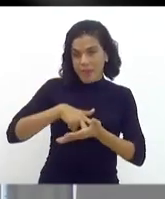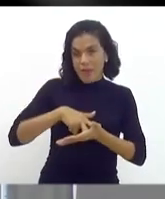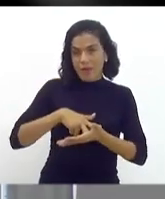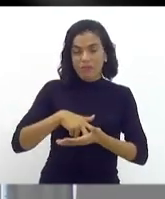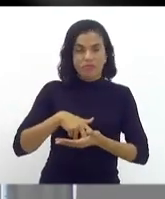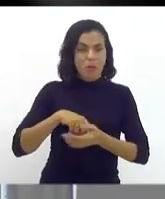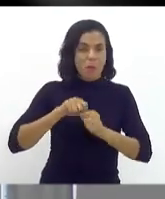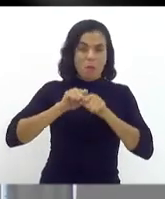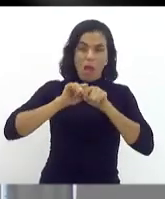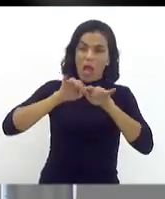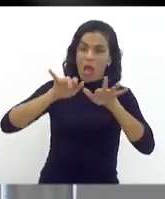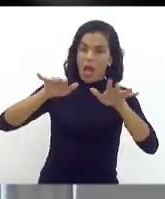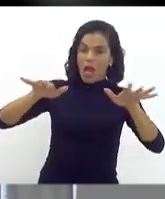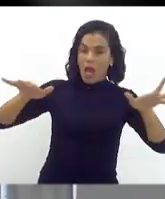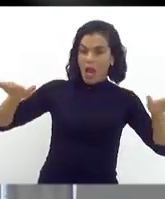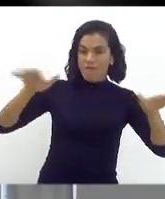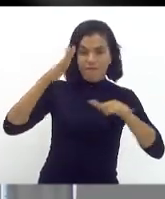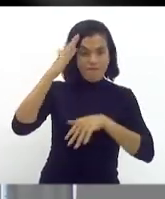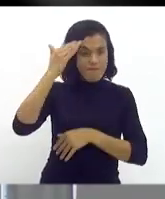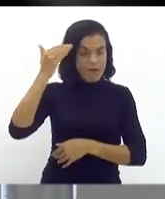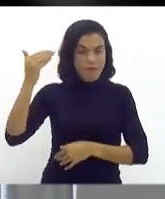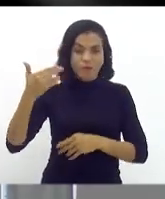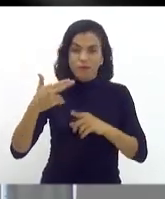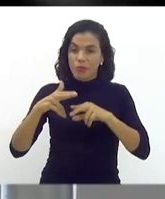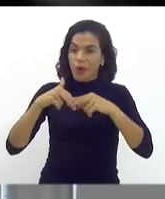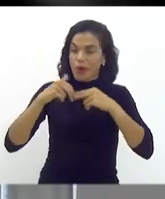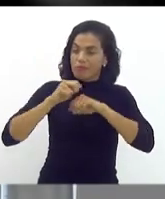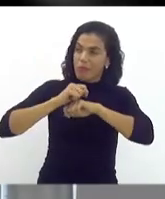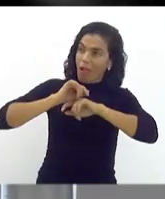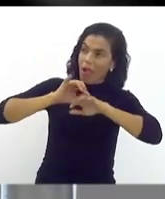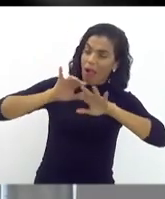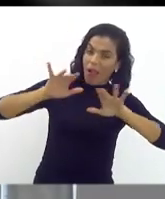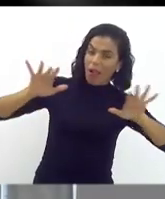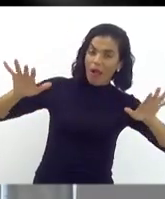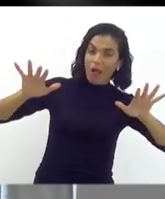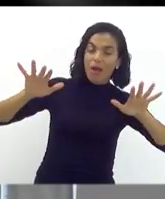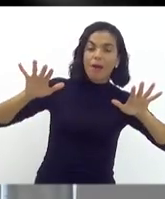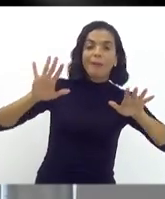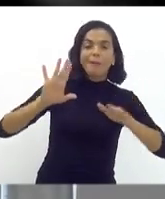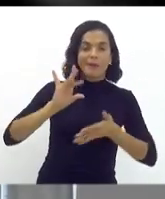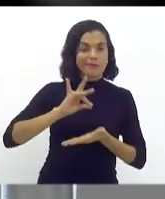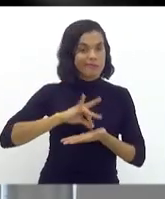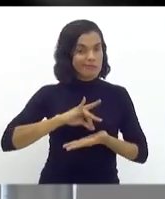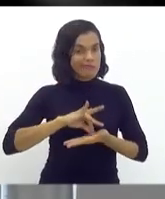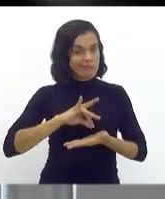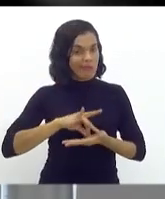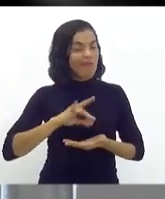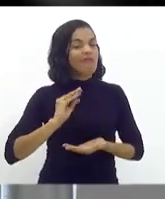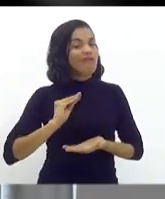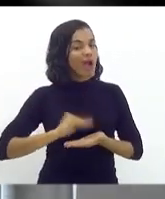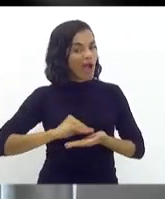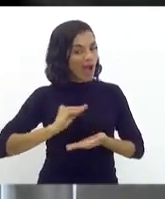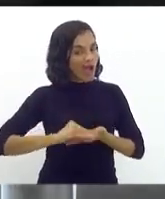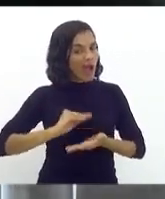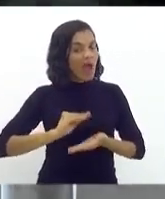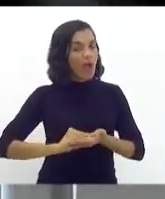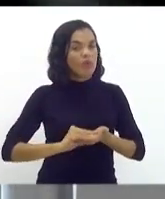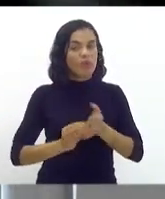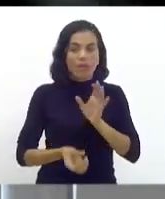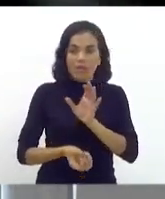famoso por conta da Ampla divulgação mas nós é fato que nós temos uma carência